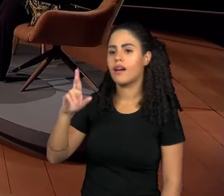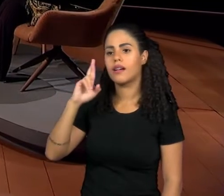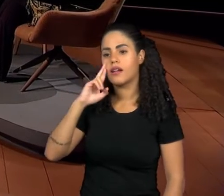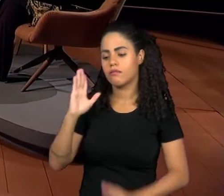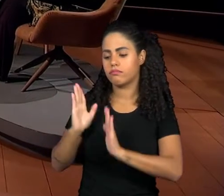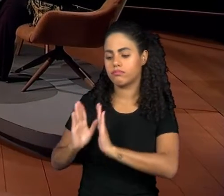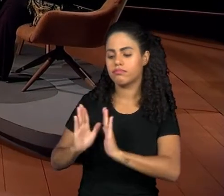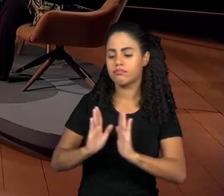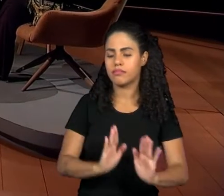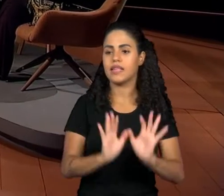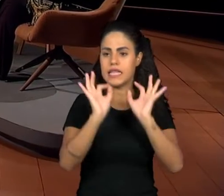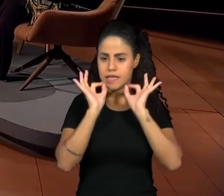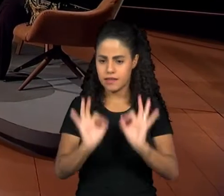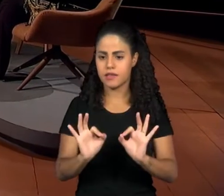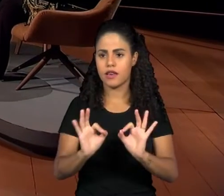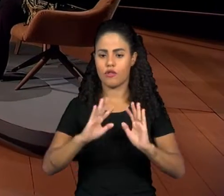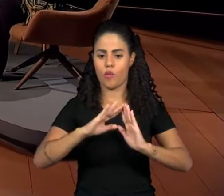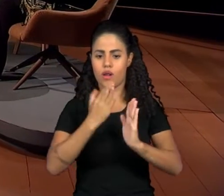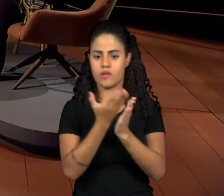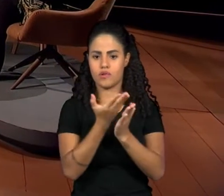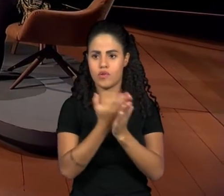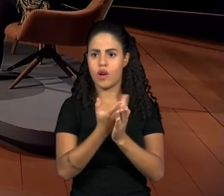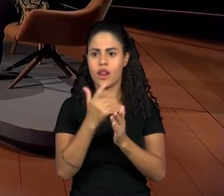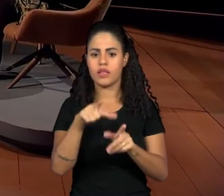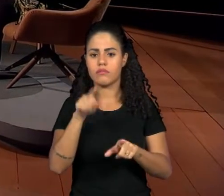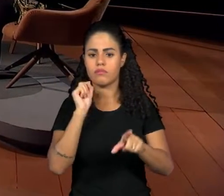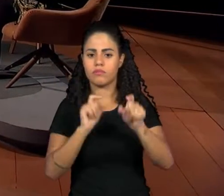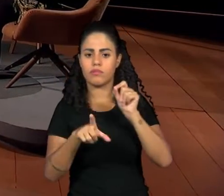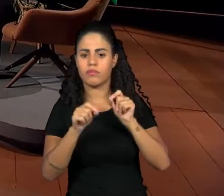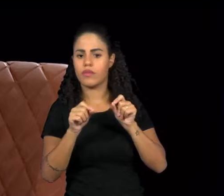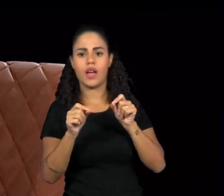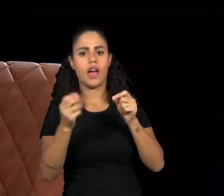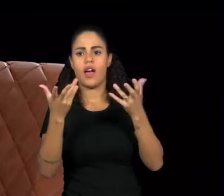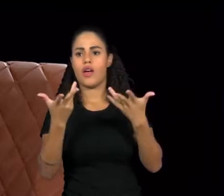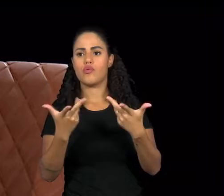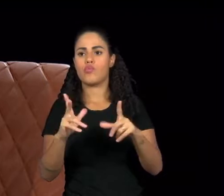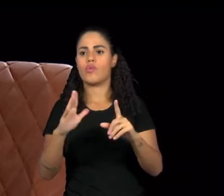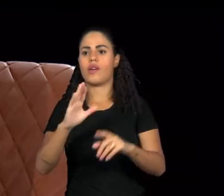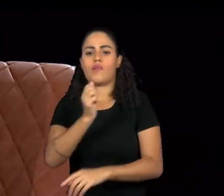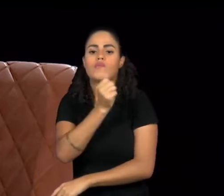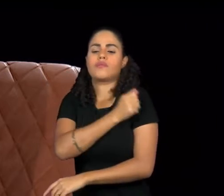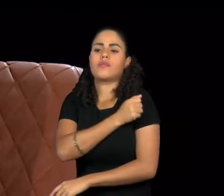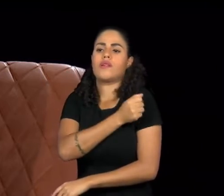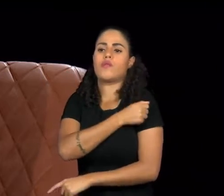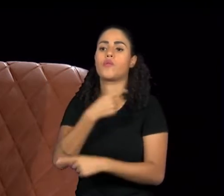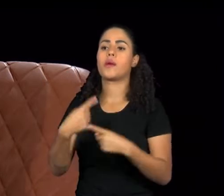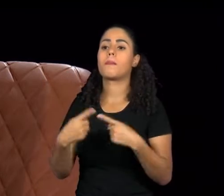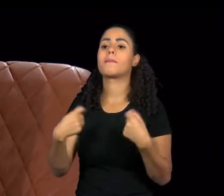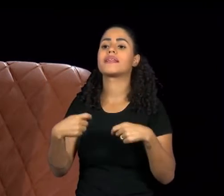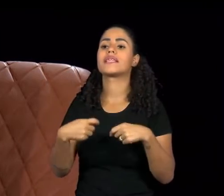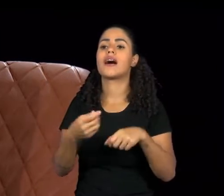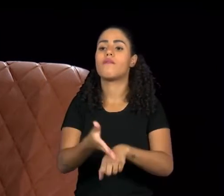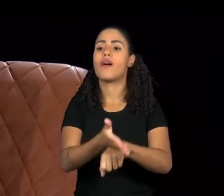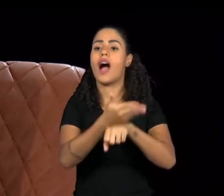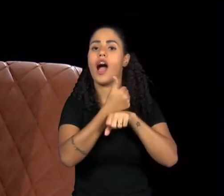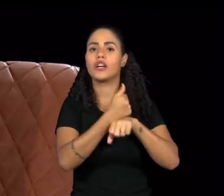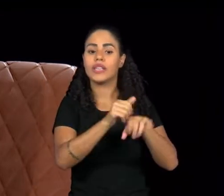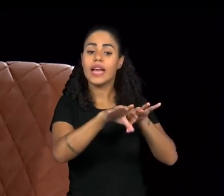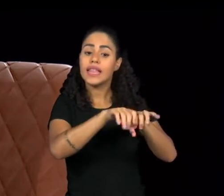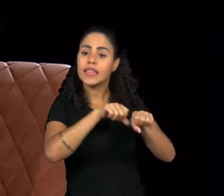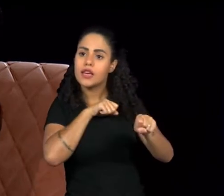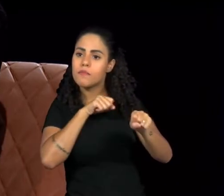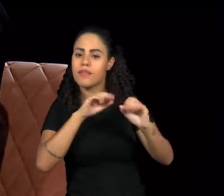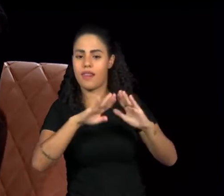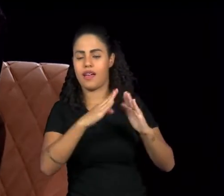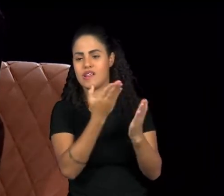da escola, que ele preferiu não pegar os alunos ainda, porque a gente tinha que terminar o ano,